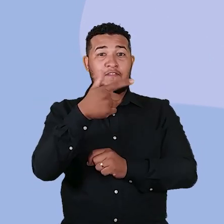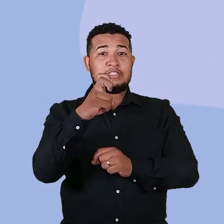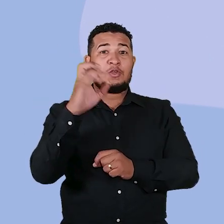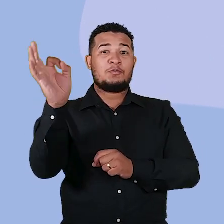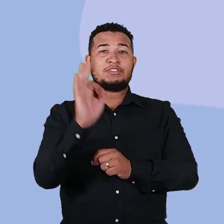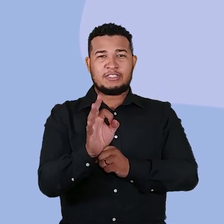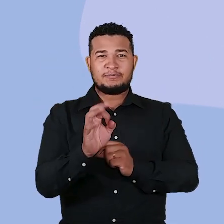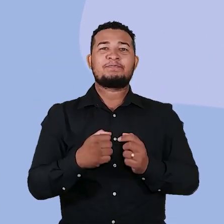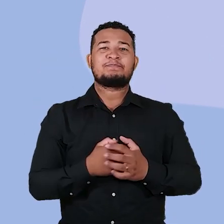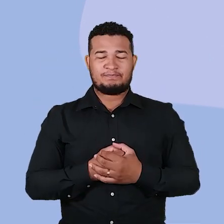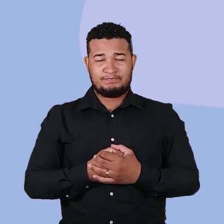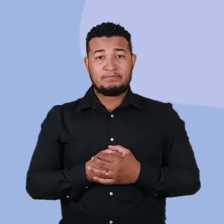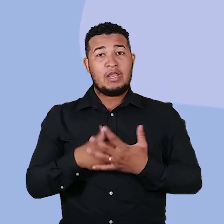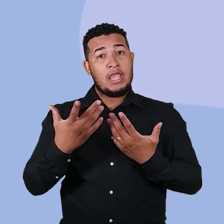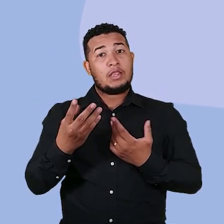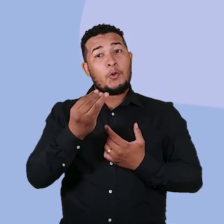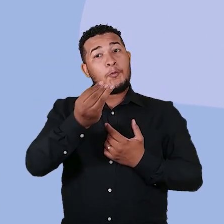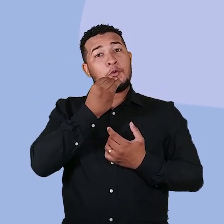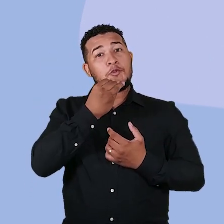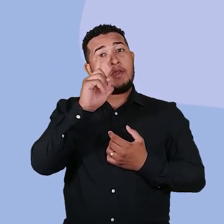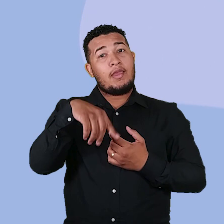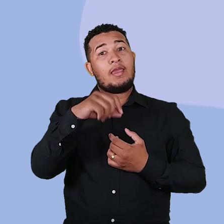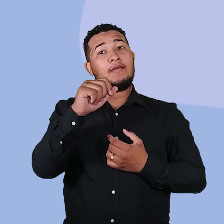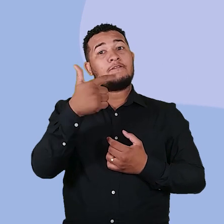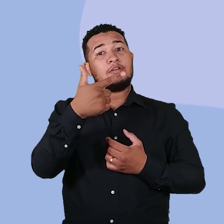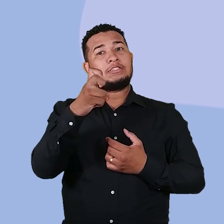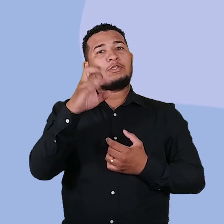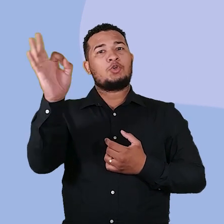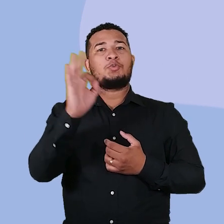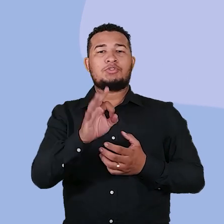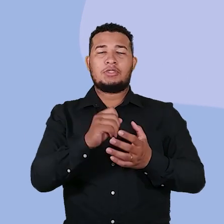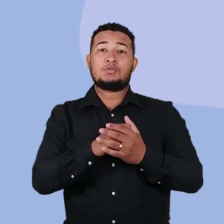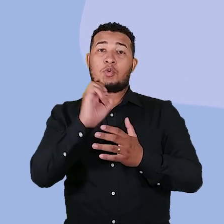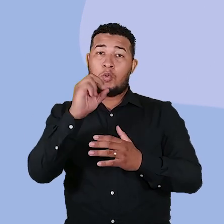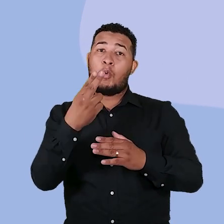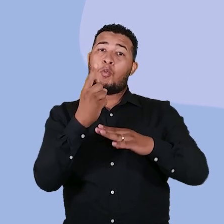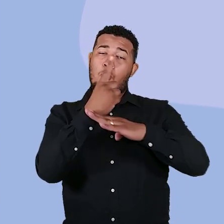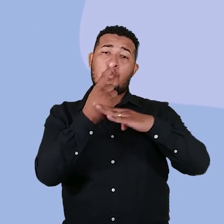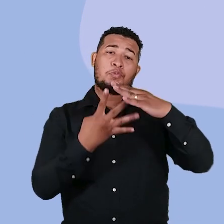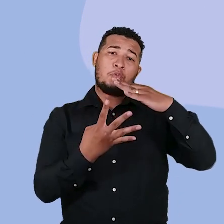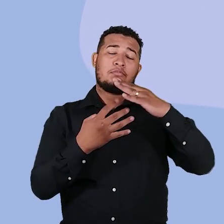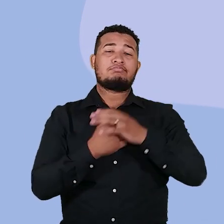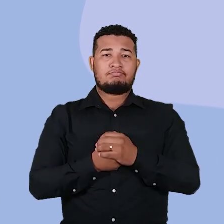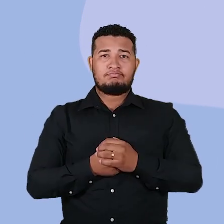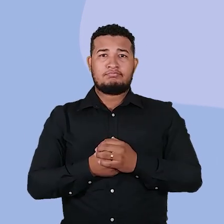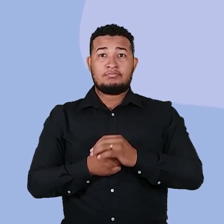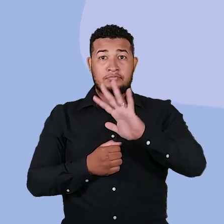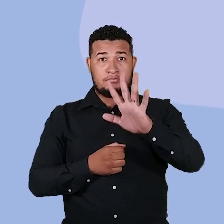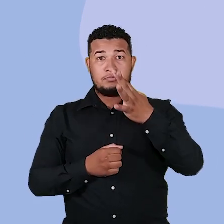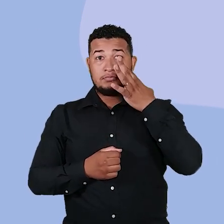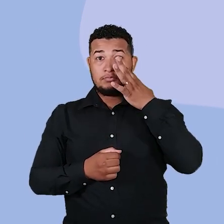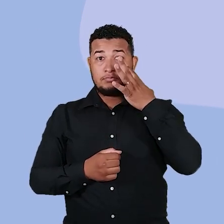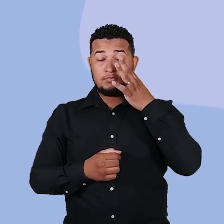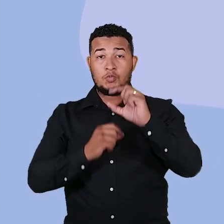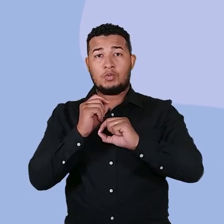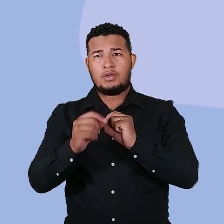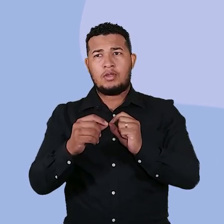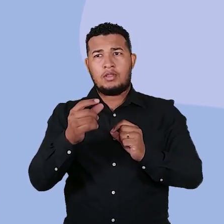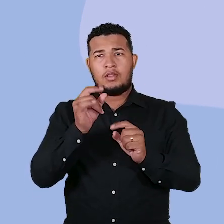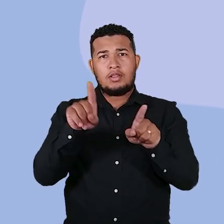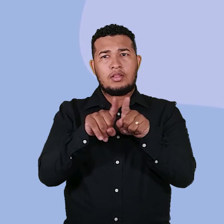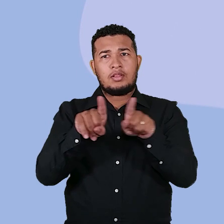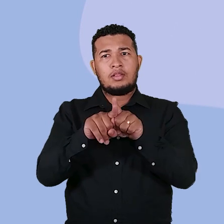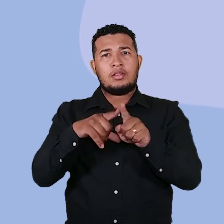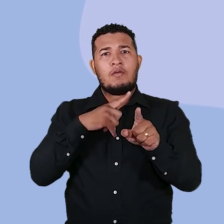você vai achar 25 por cento e tal a probabilidade é um para quatro ou 25 porcento agora se liga